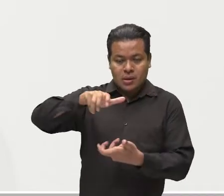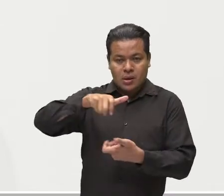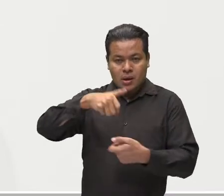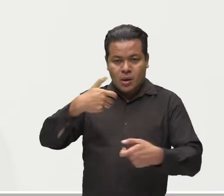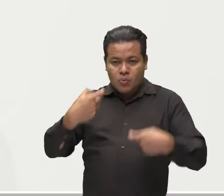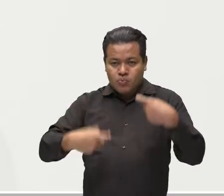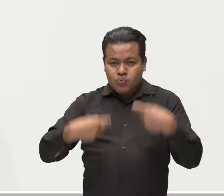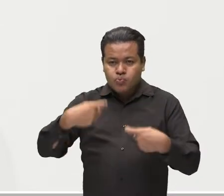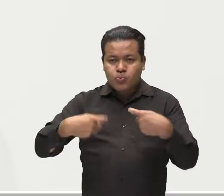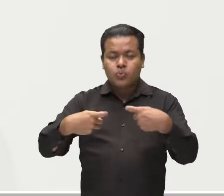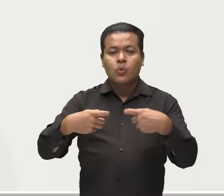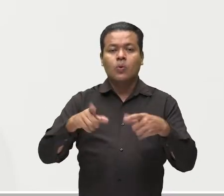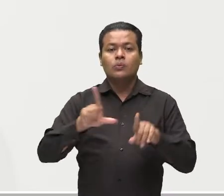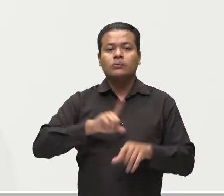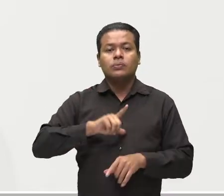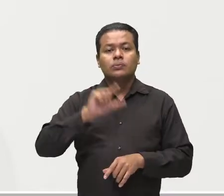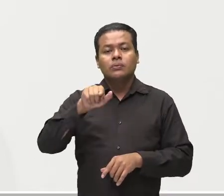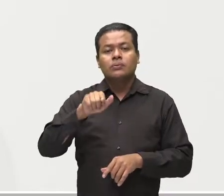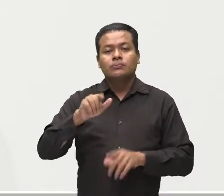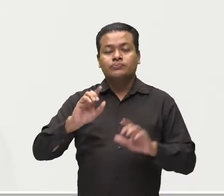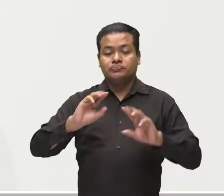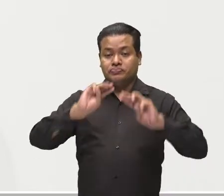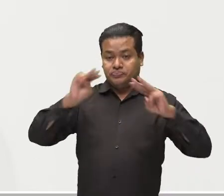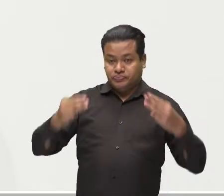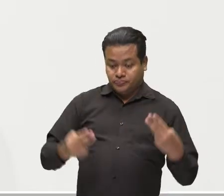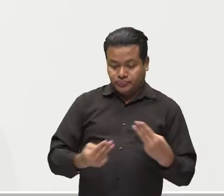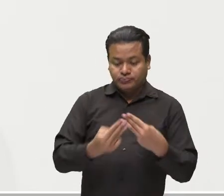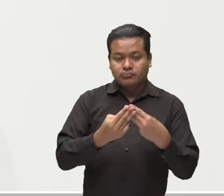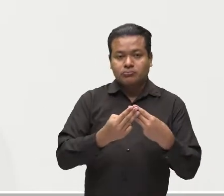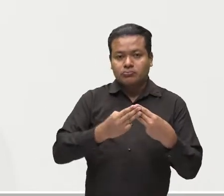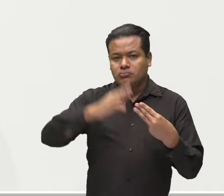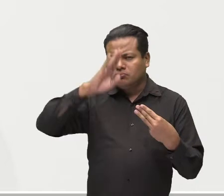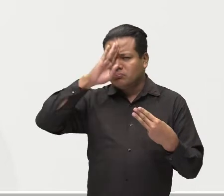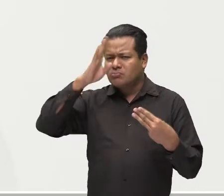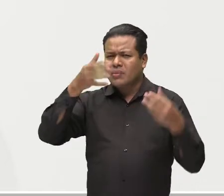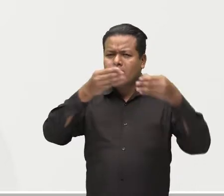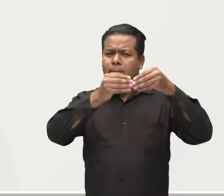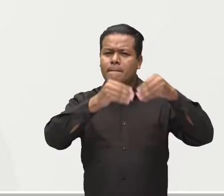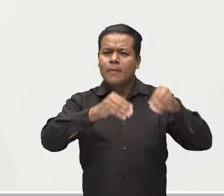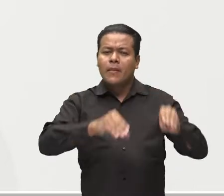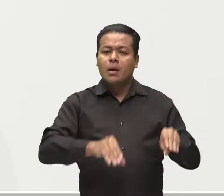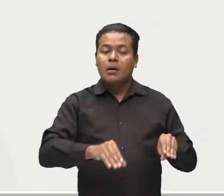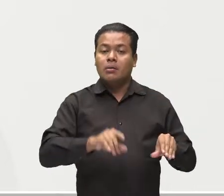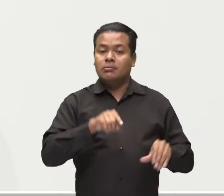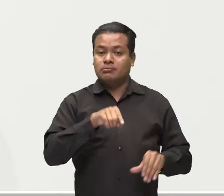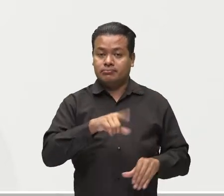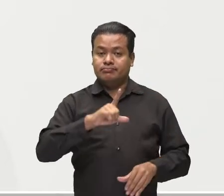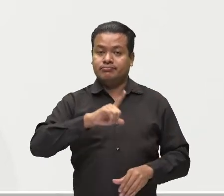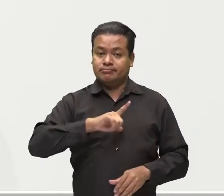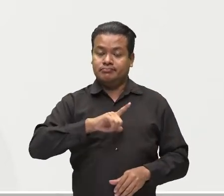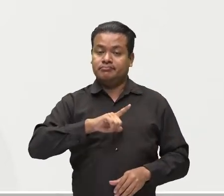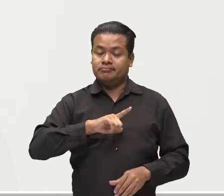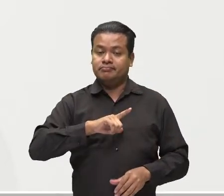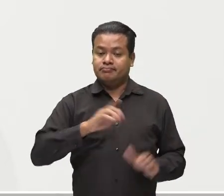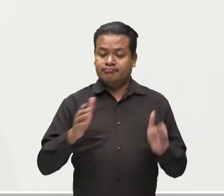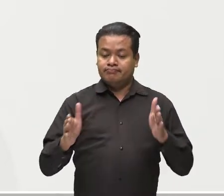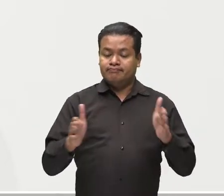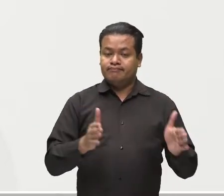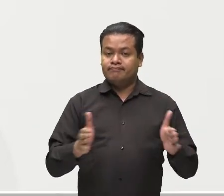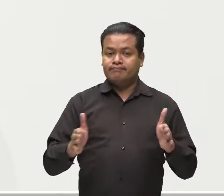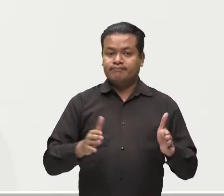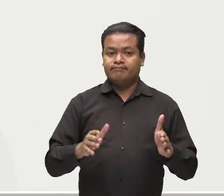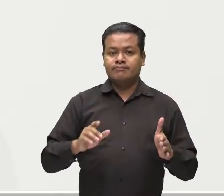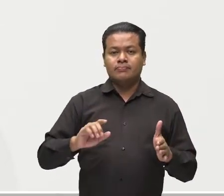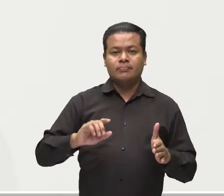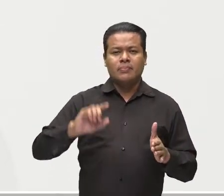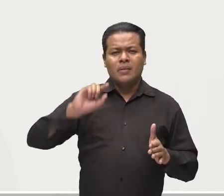história está aí para nos contar, que a comunidade judaica ela foi uma das mais prejudicadas durante o período da Segunda Guerra, né? Foram milhões